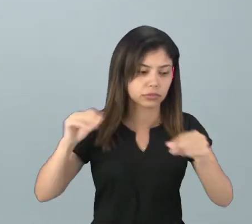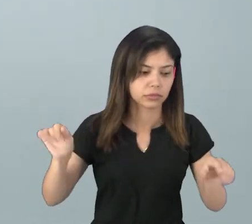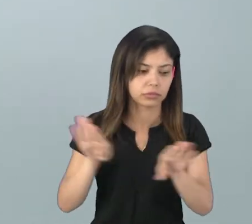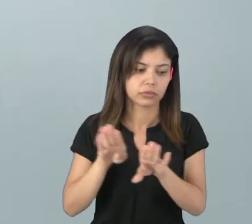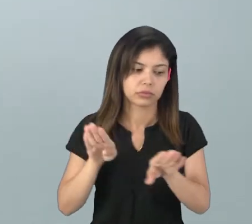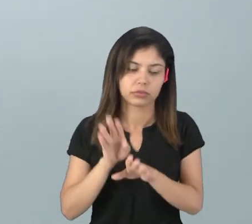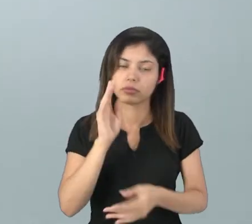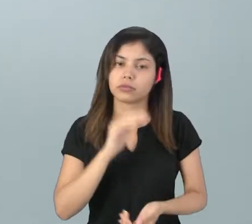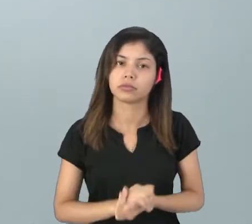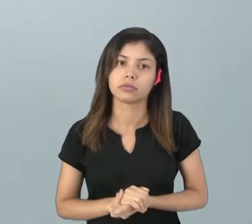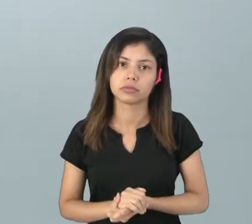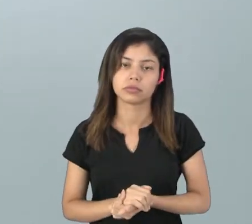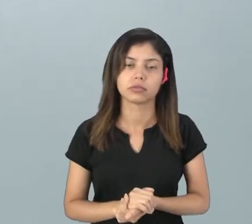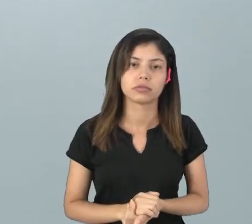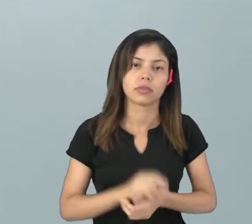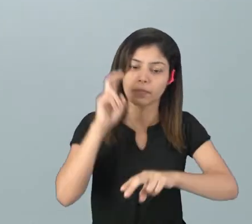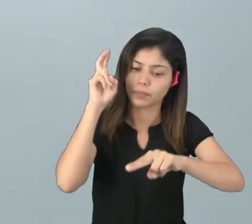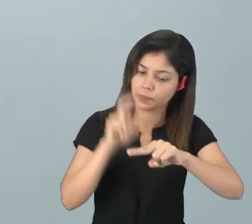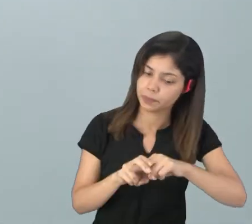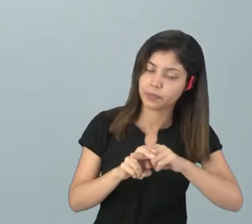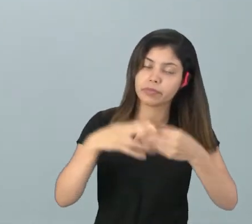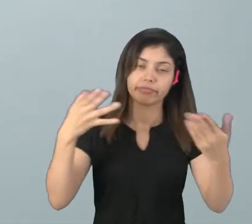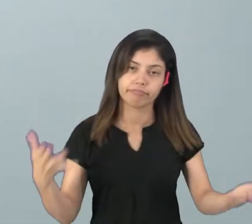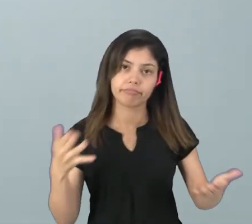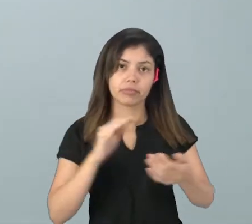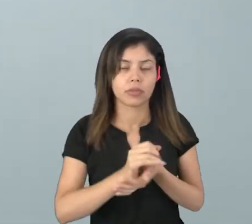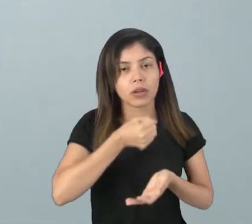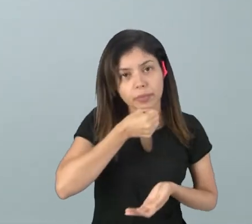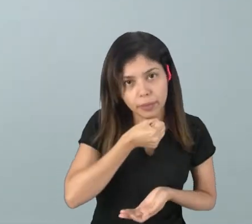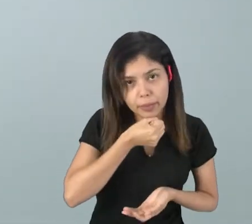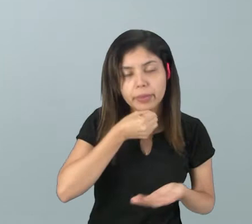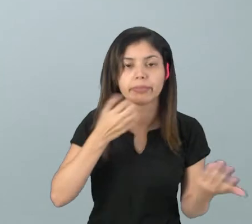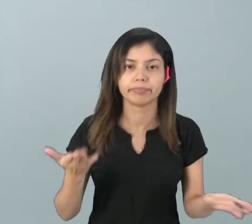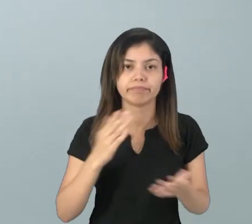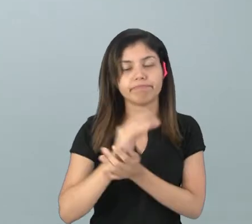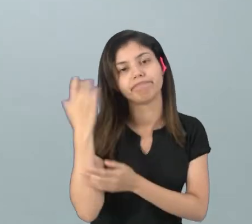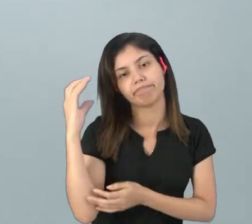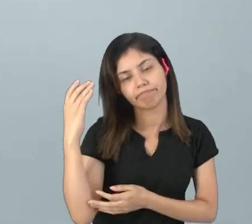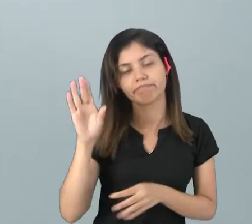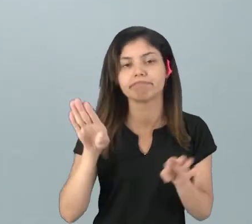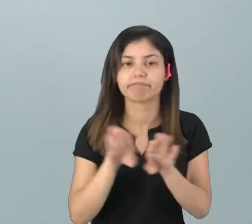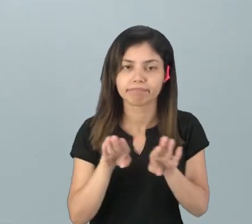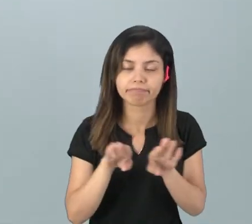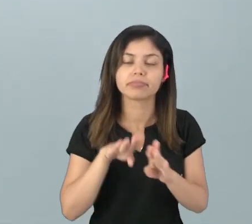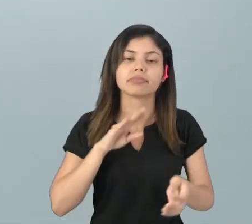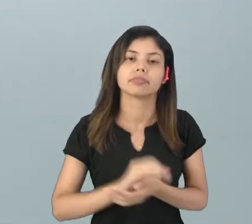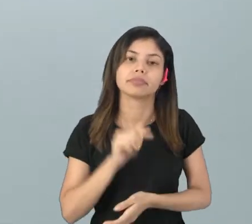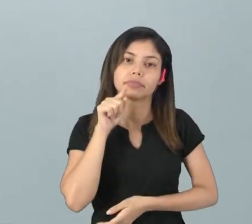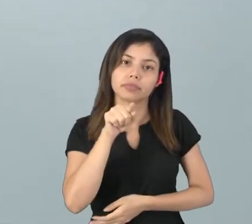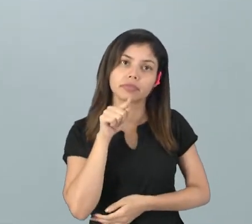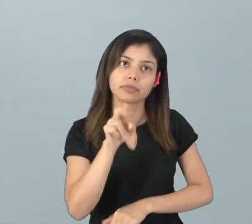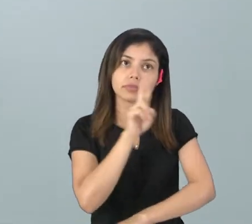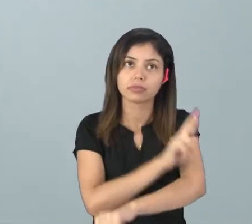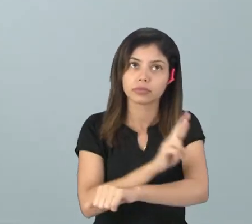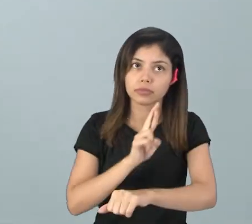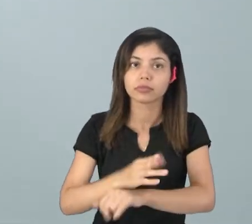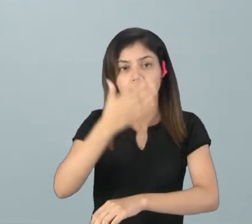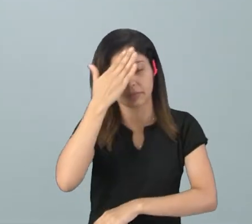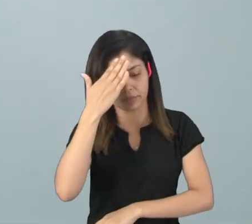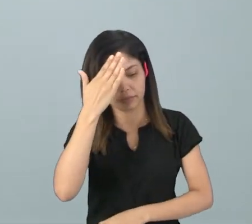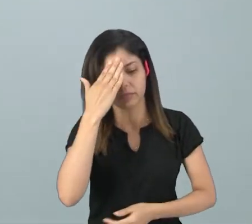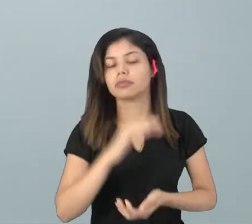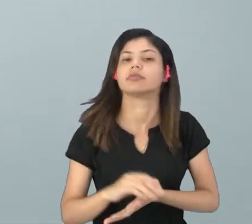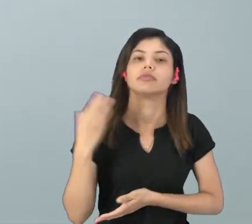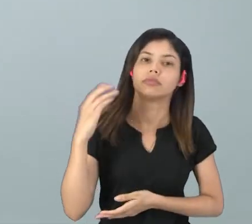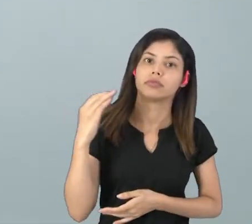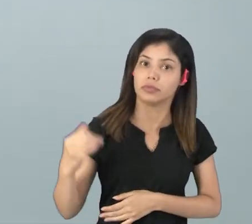Né? Então, a cadeira que você está sentado, o microfone que você usa foi a ciência. Então, você que é religioso tem que entender que a